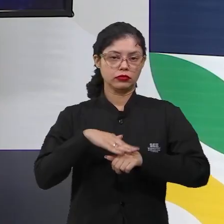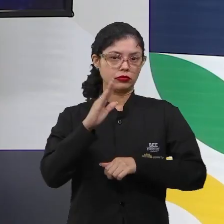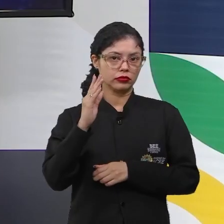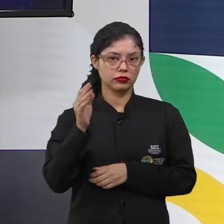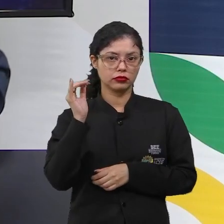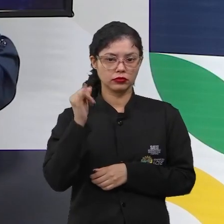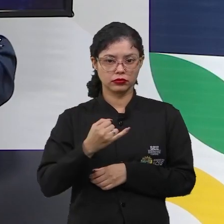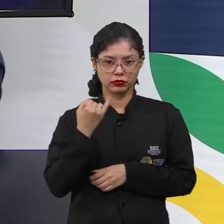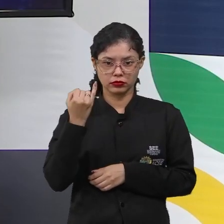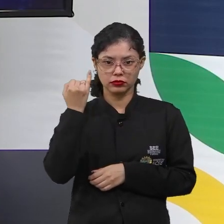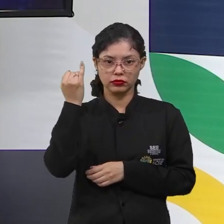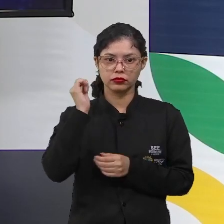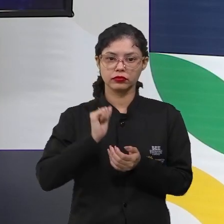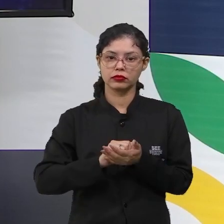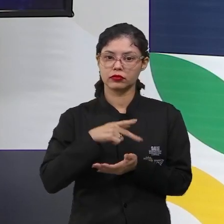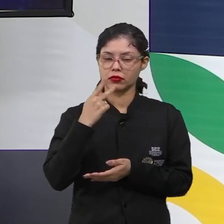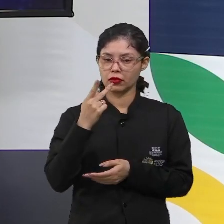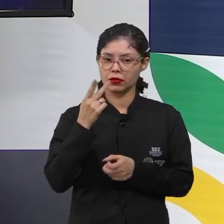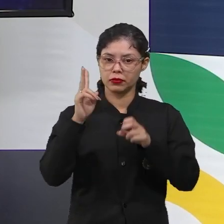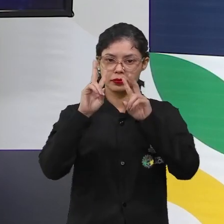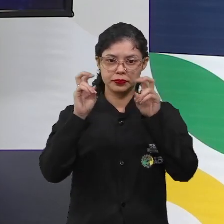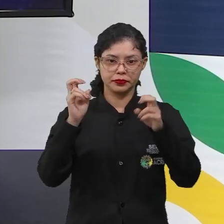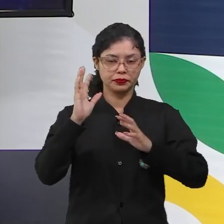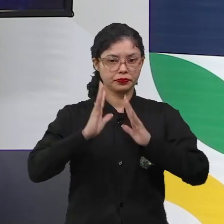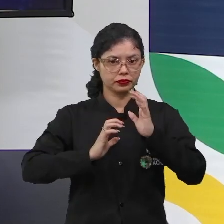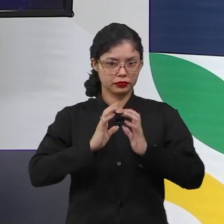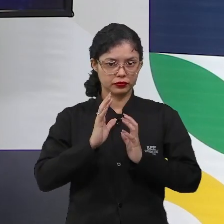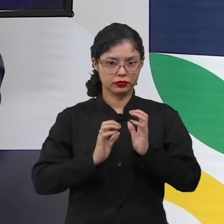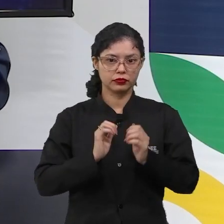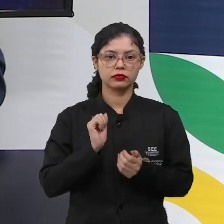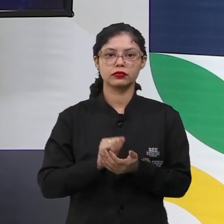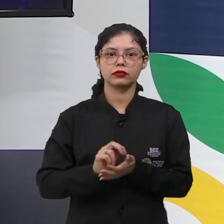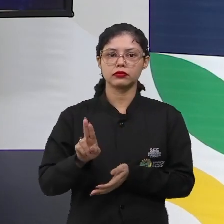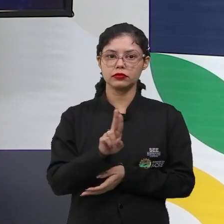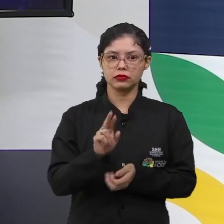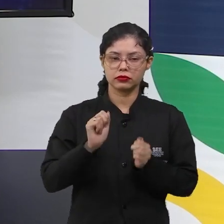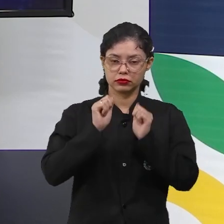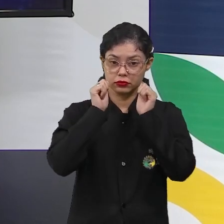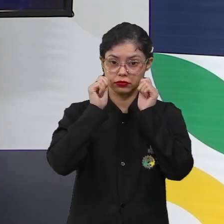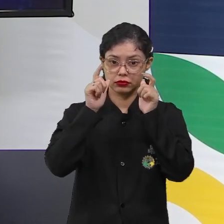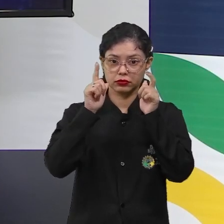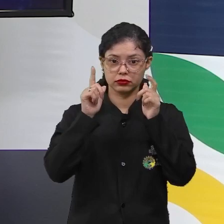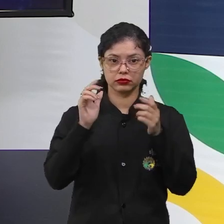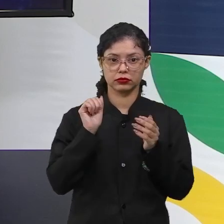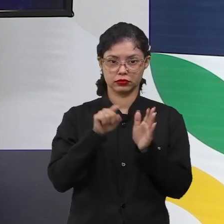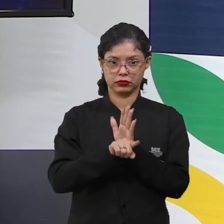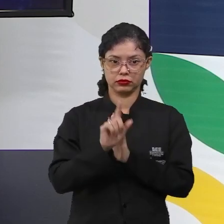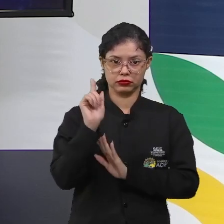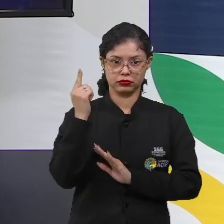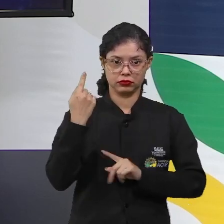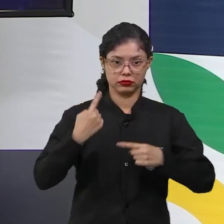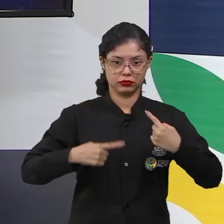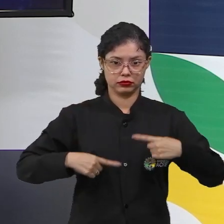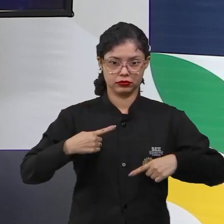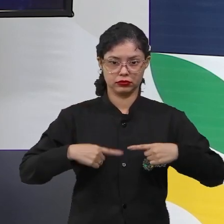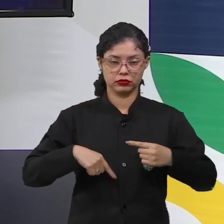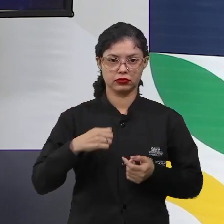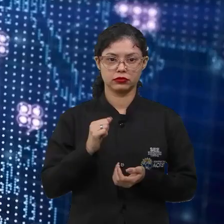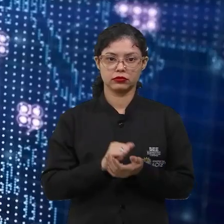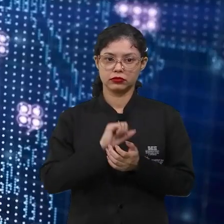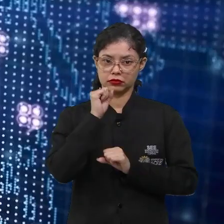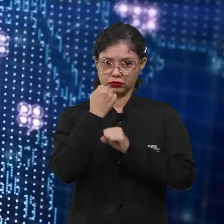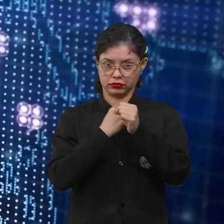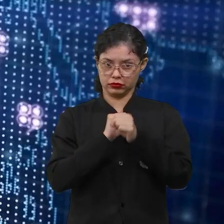interessante quando falamos desses conflitos é justamente chamar a atenção aí para a questão geopolítica mundial.